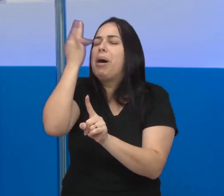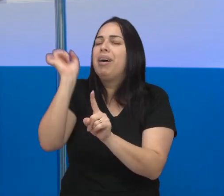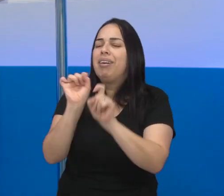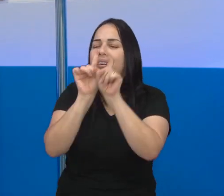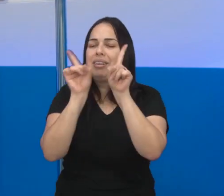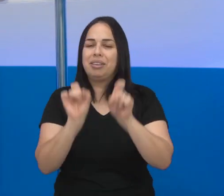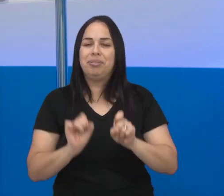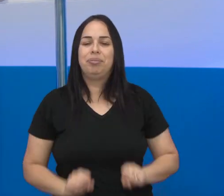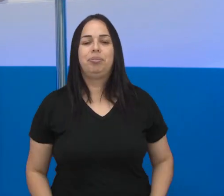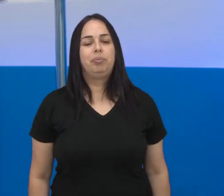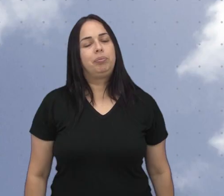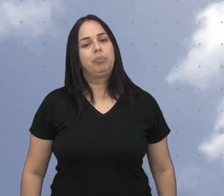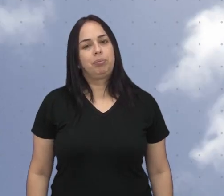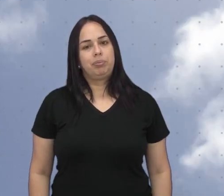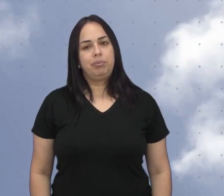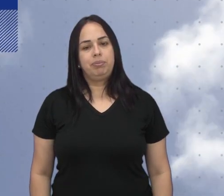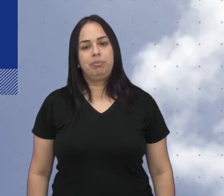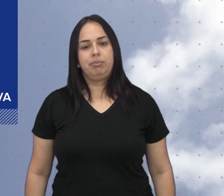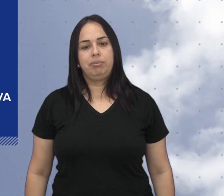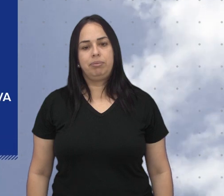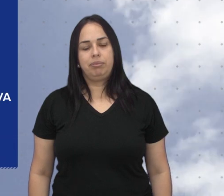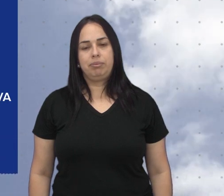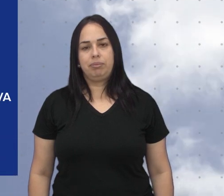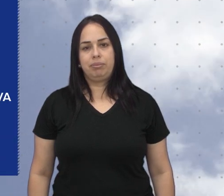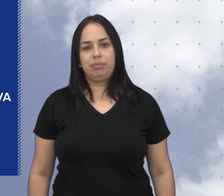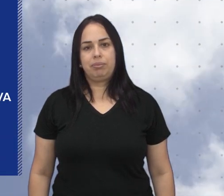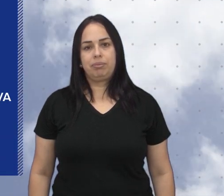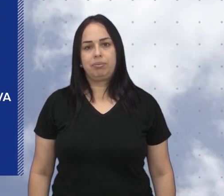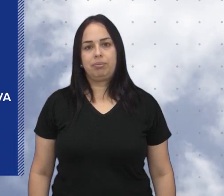de hoje e também amanhã?